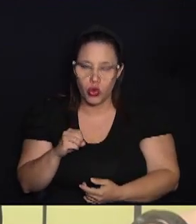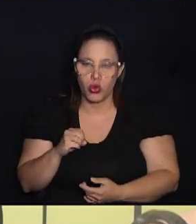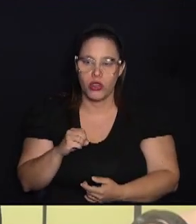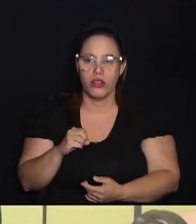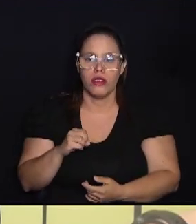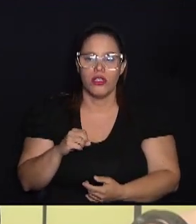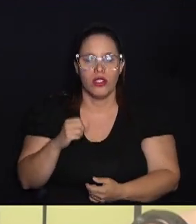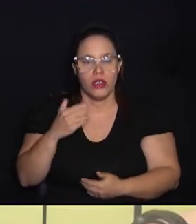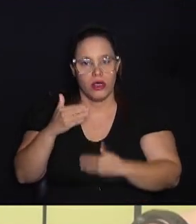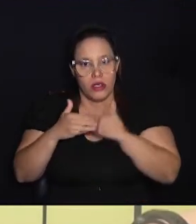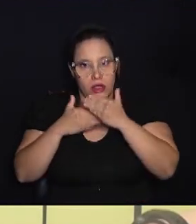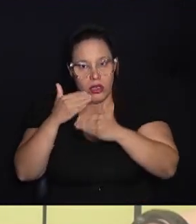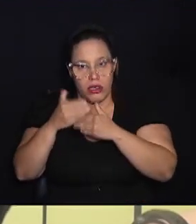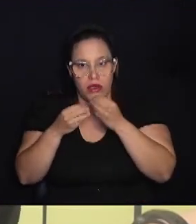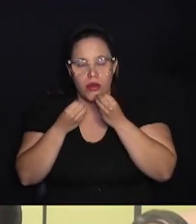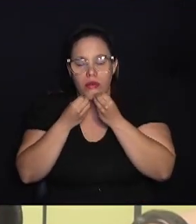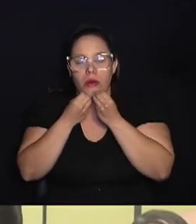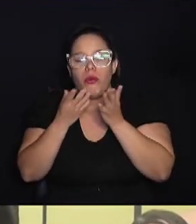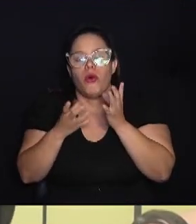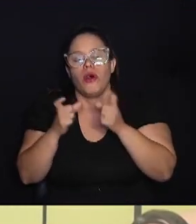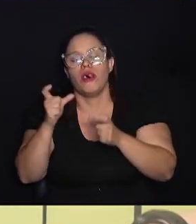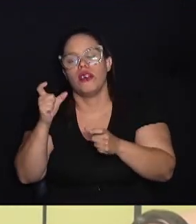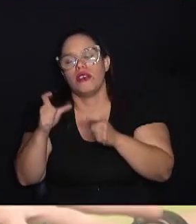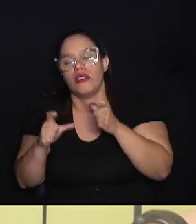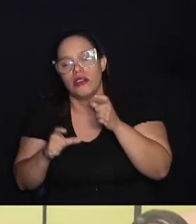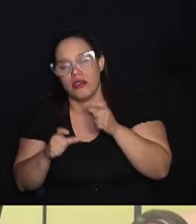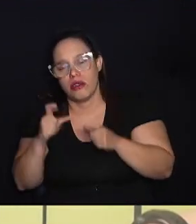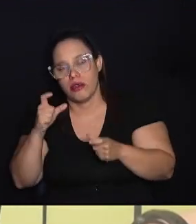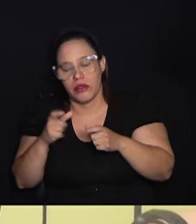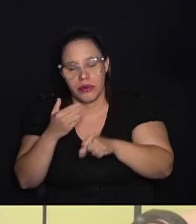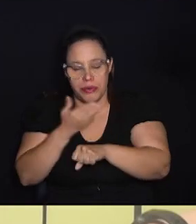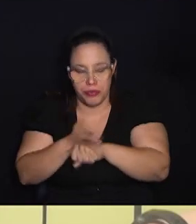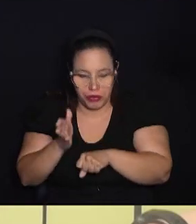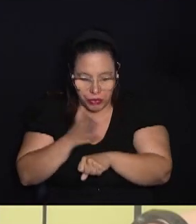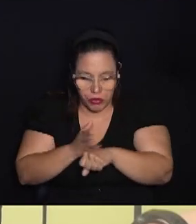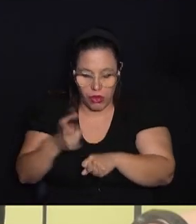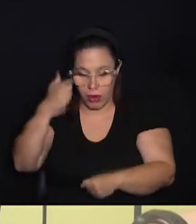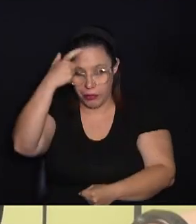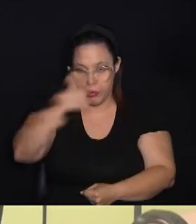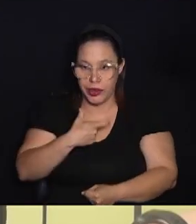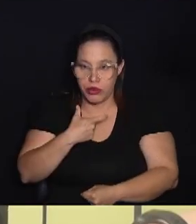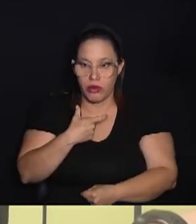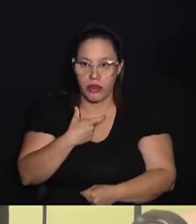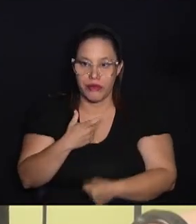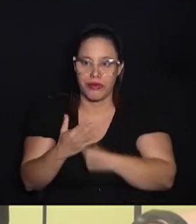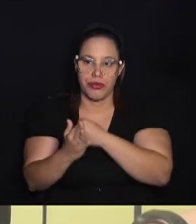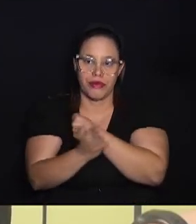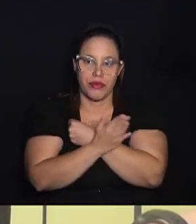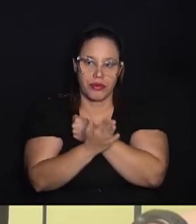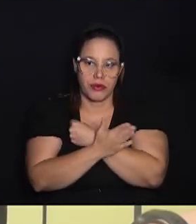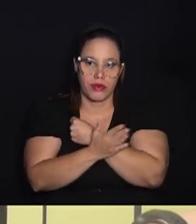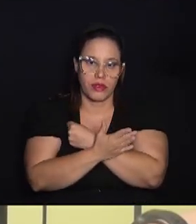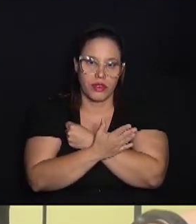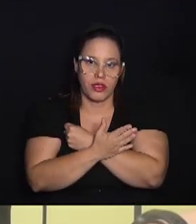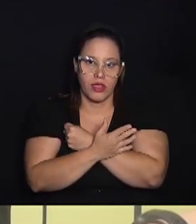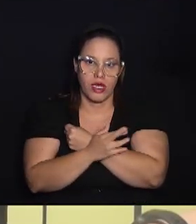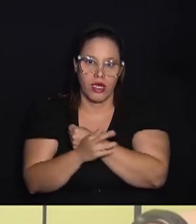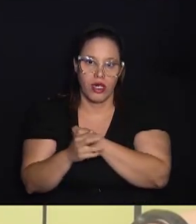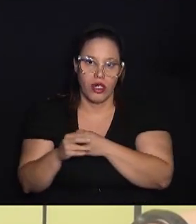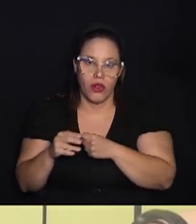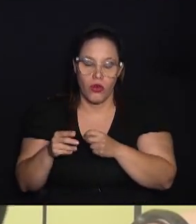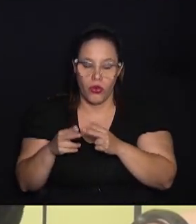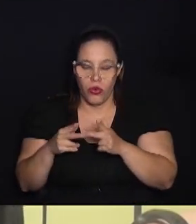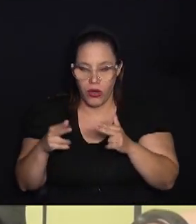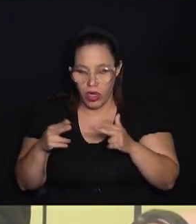gente possa fazer uma boa composição de uma prática pessoal de cuidado e isso vai incluir várias ferramentas do yoga mas vai